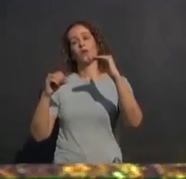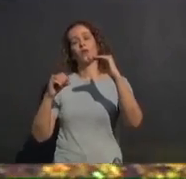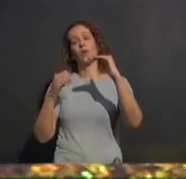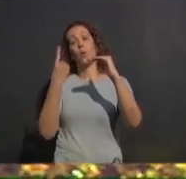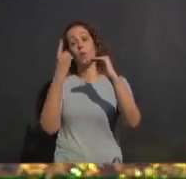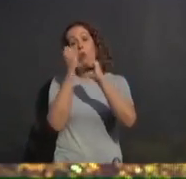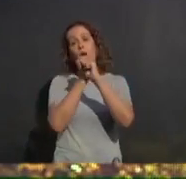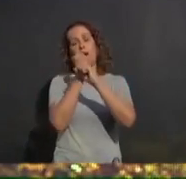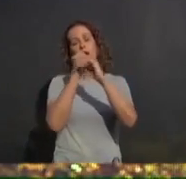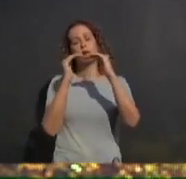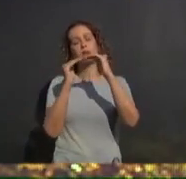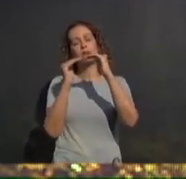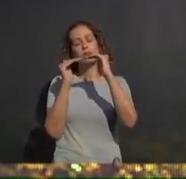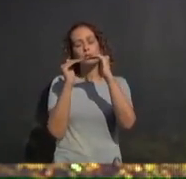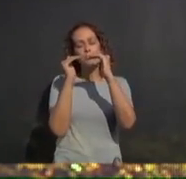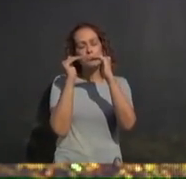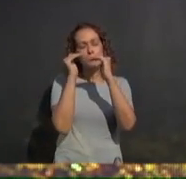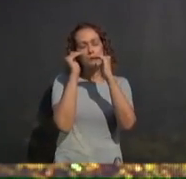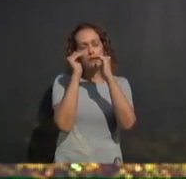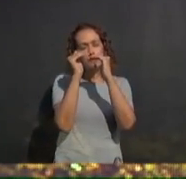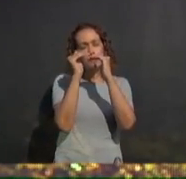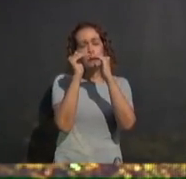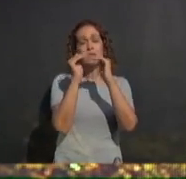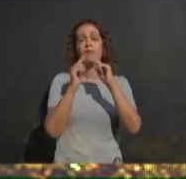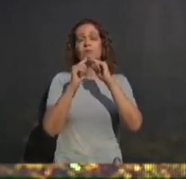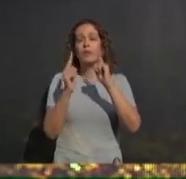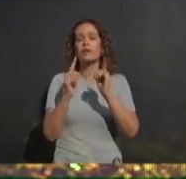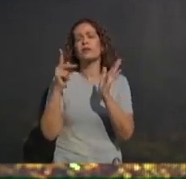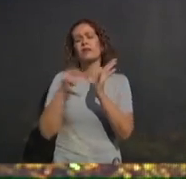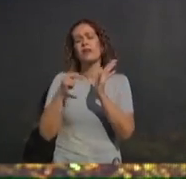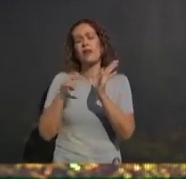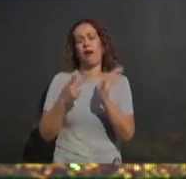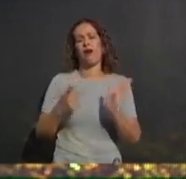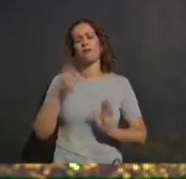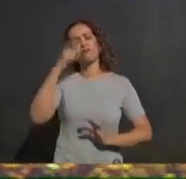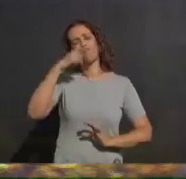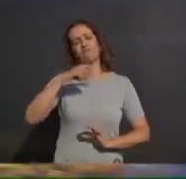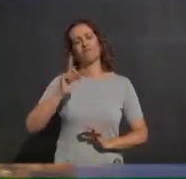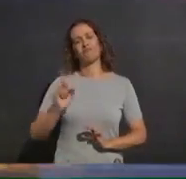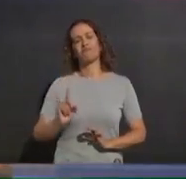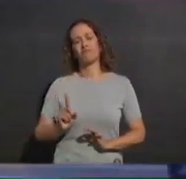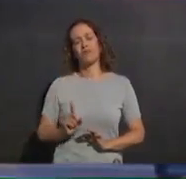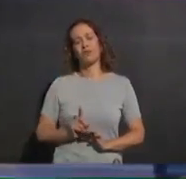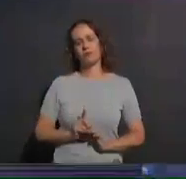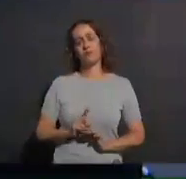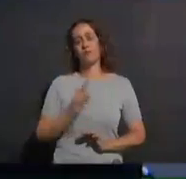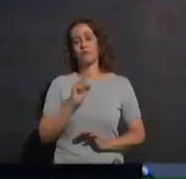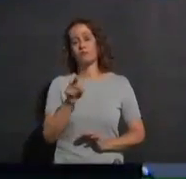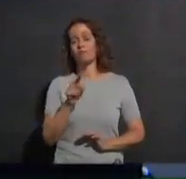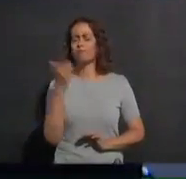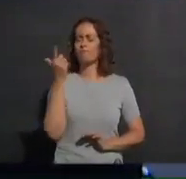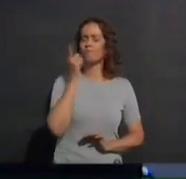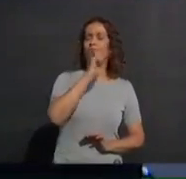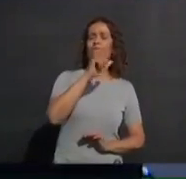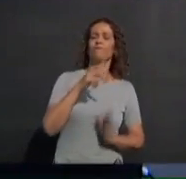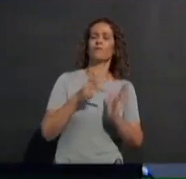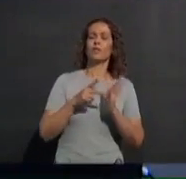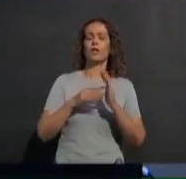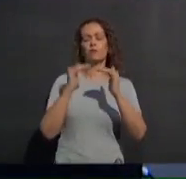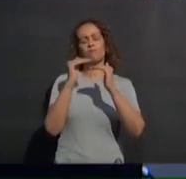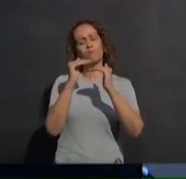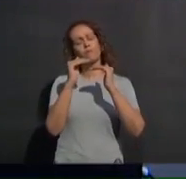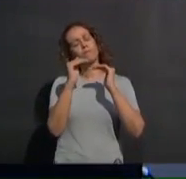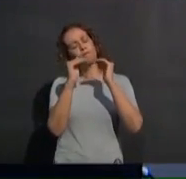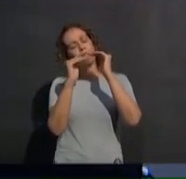avançou, você conquistou real, é real. Não é um crescimento mentiroso. Você chegou ali de verdade. Aí mais um